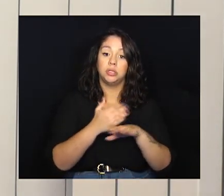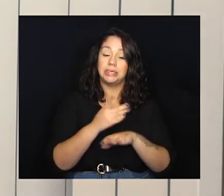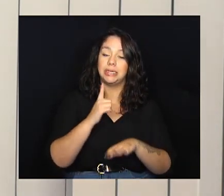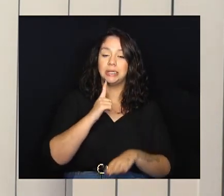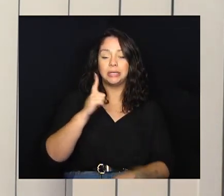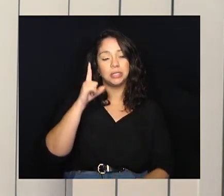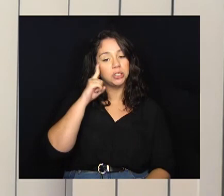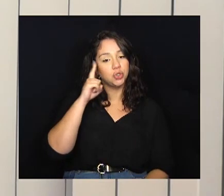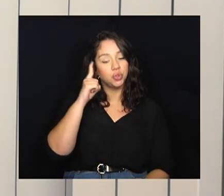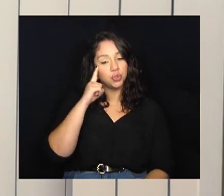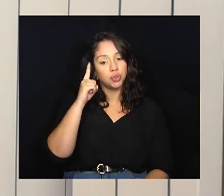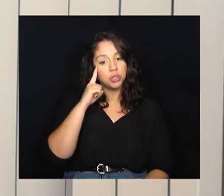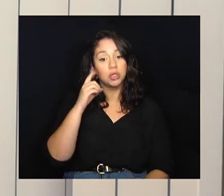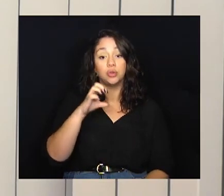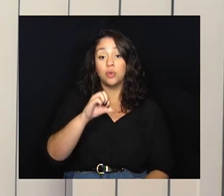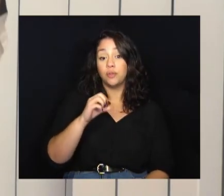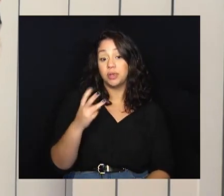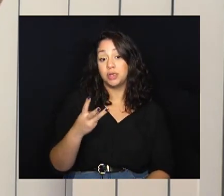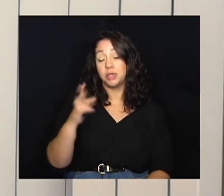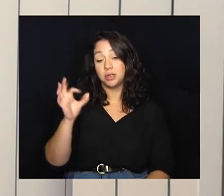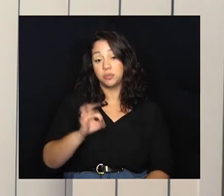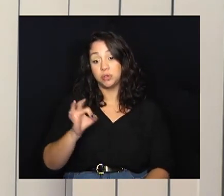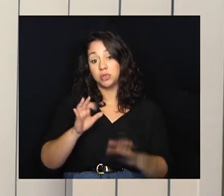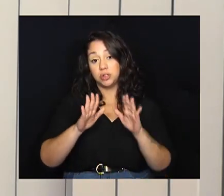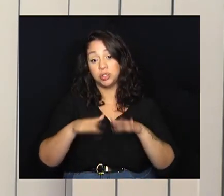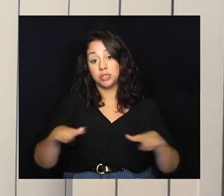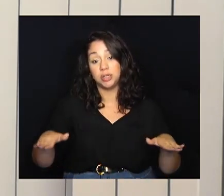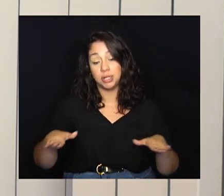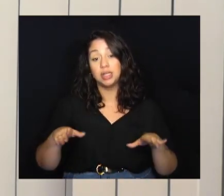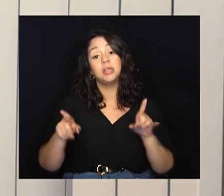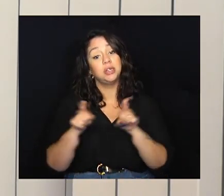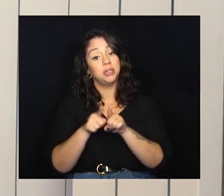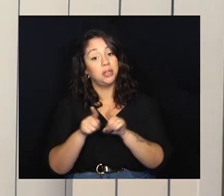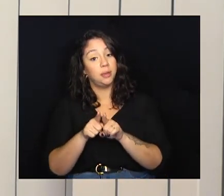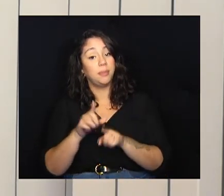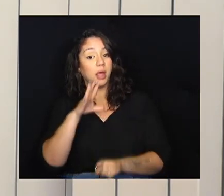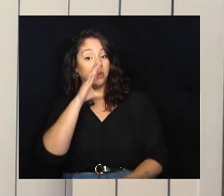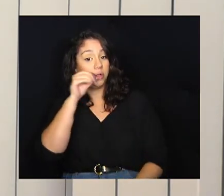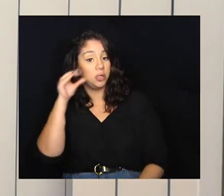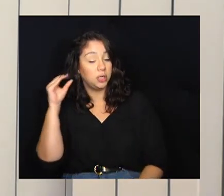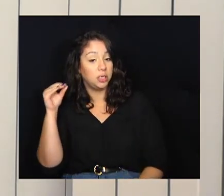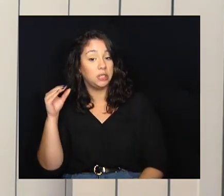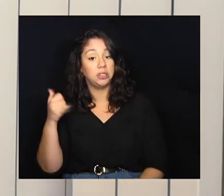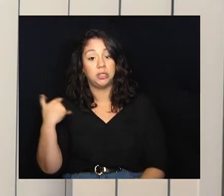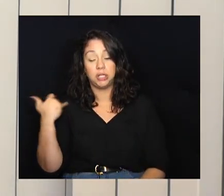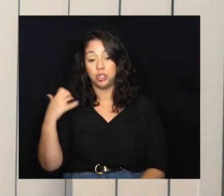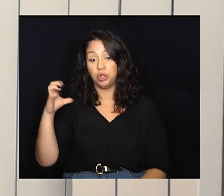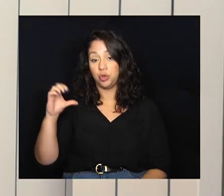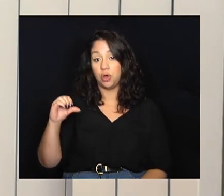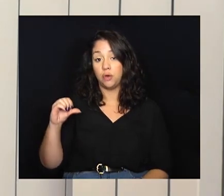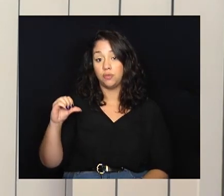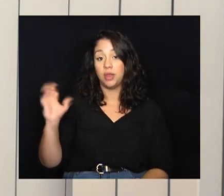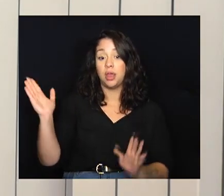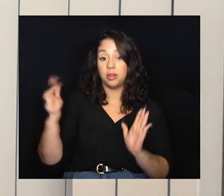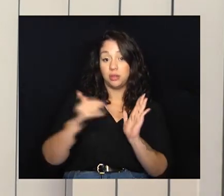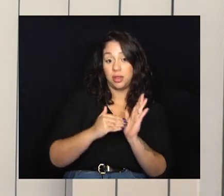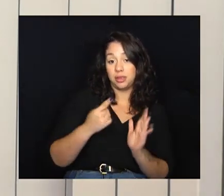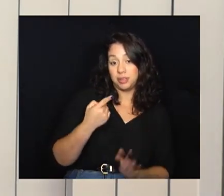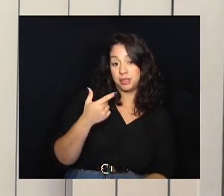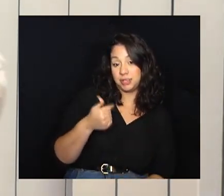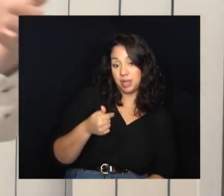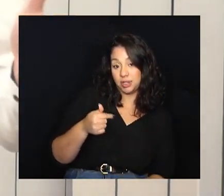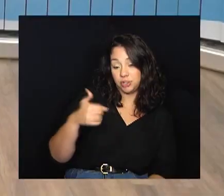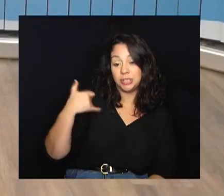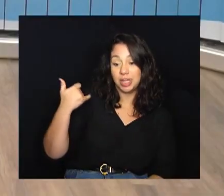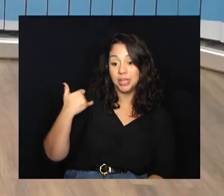de 93% das crianças e adolescentes de 9 a 17 anos aqui no Brasil